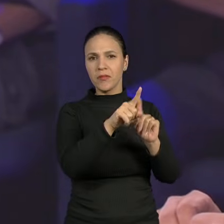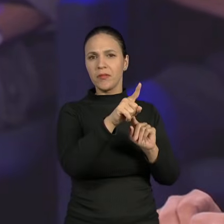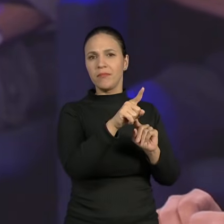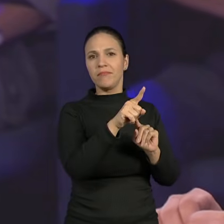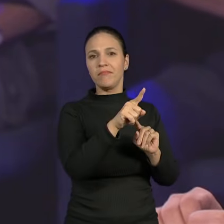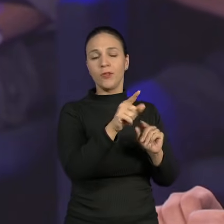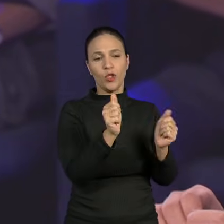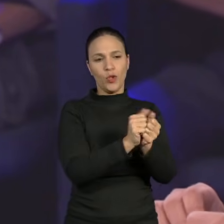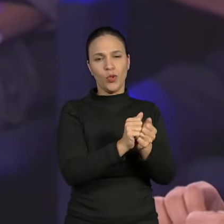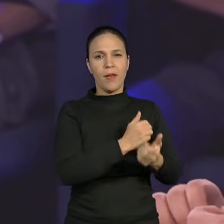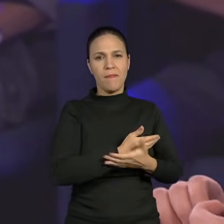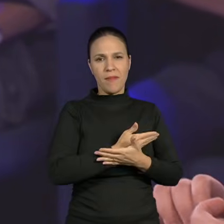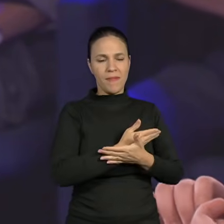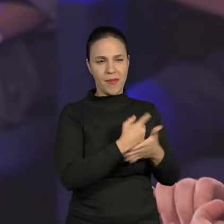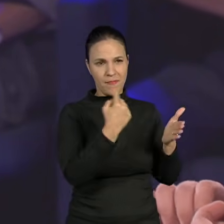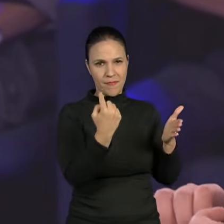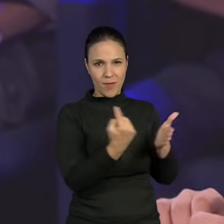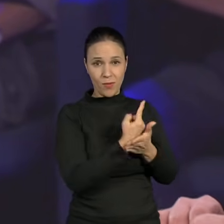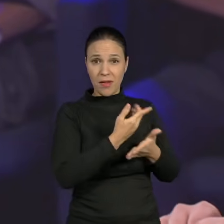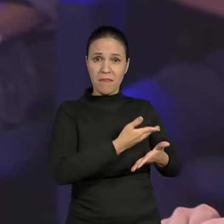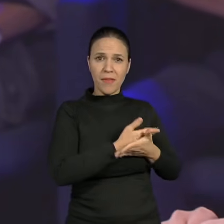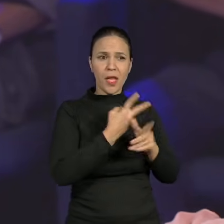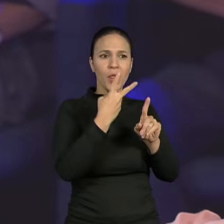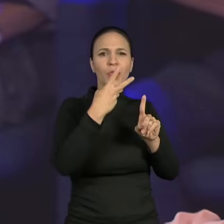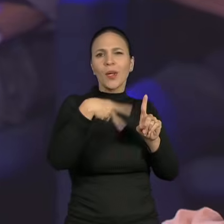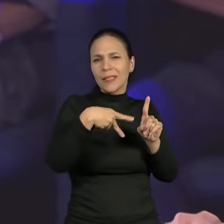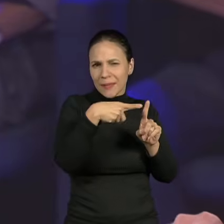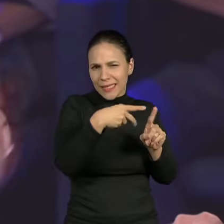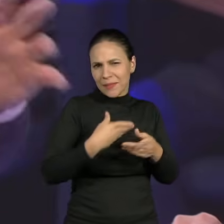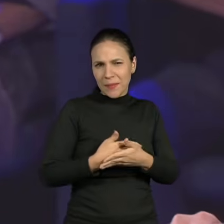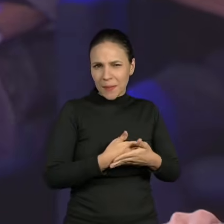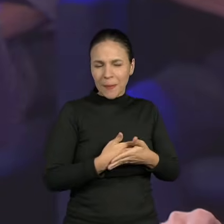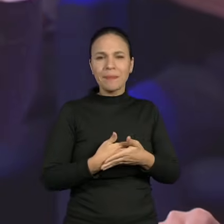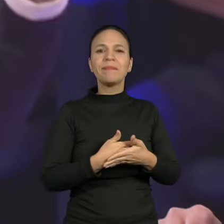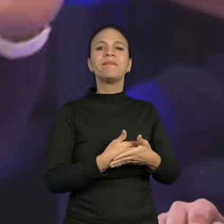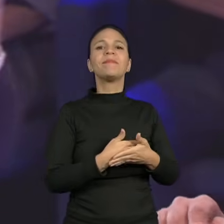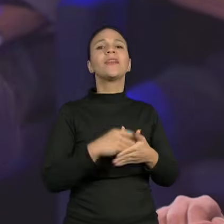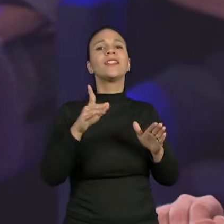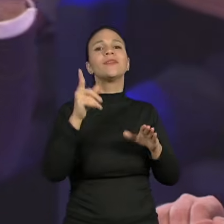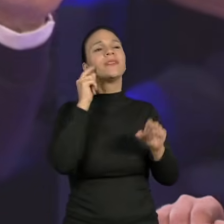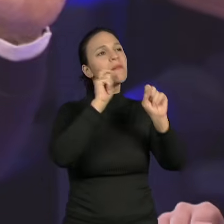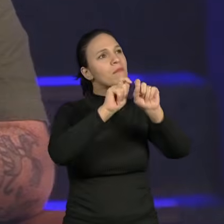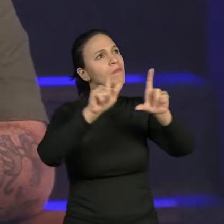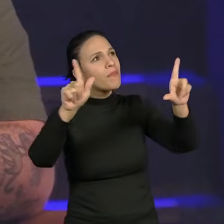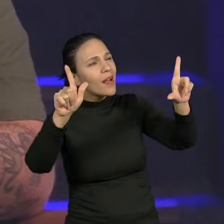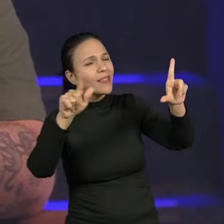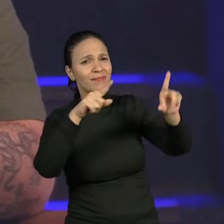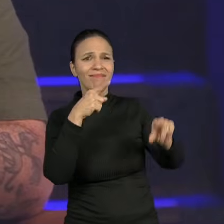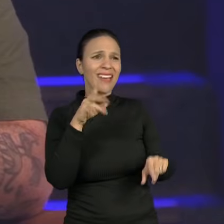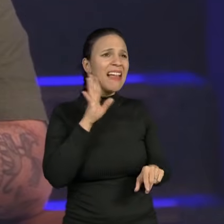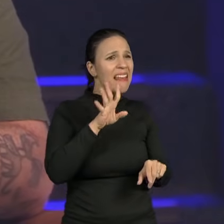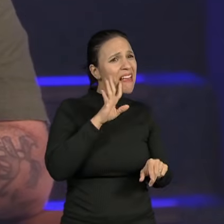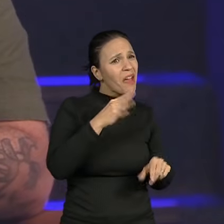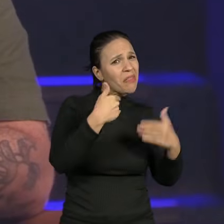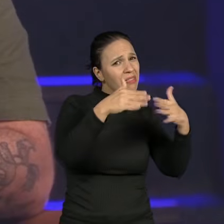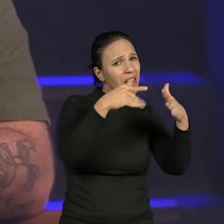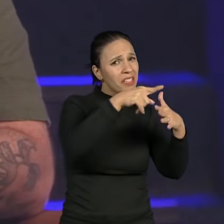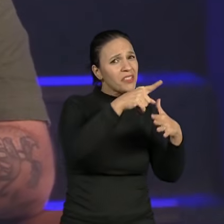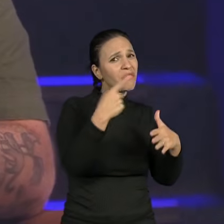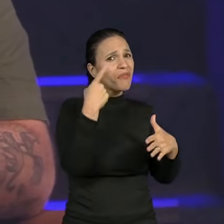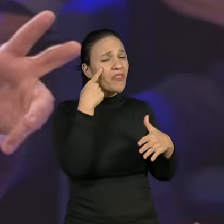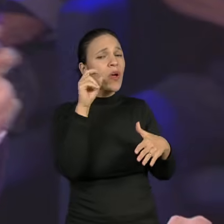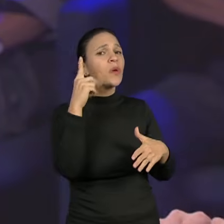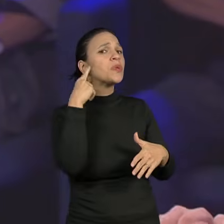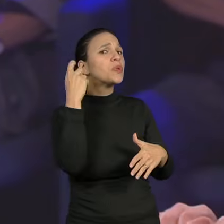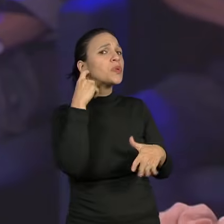seu bebezinho, seu filho recém-nascido de 2 meses, que colocava lá as imagens tal, se era legal deixar as imagens perto ou